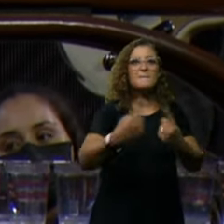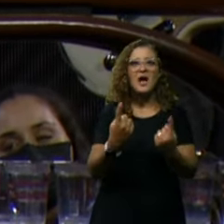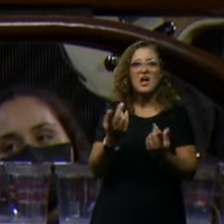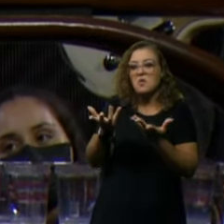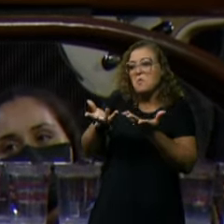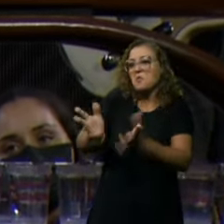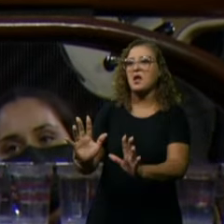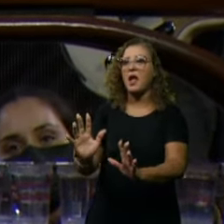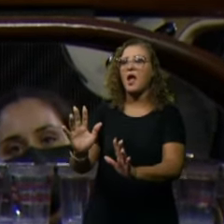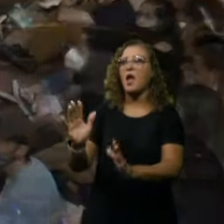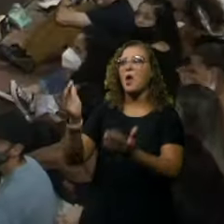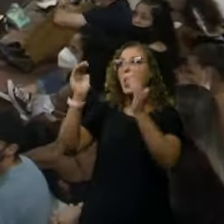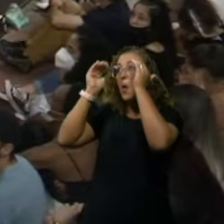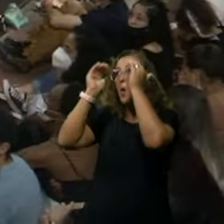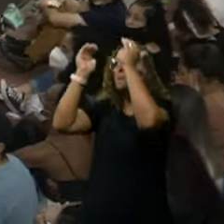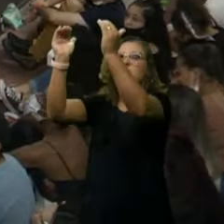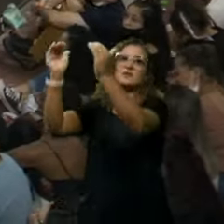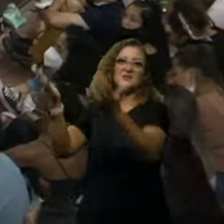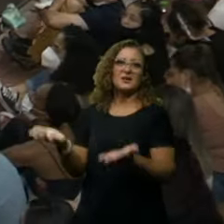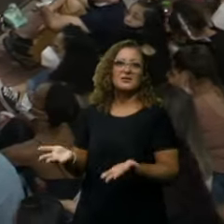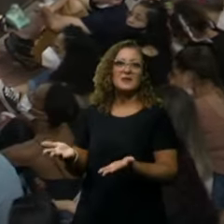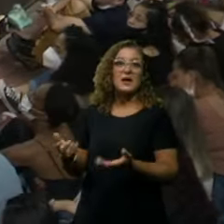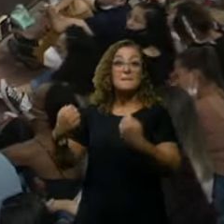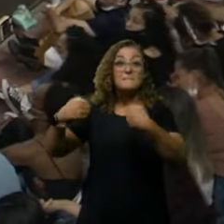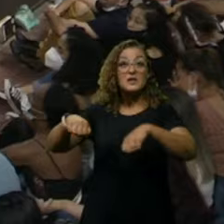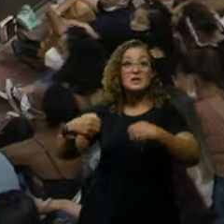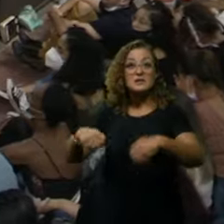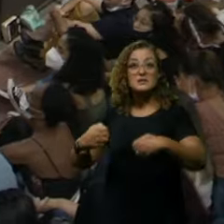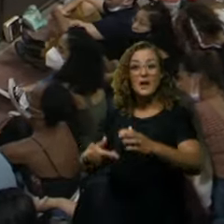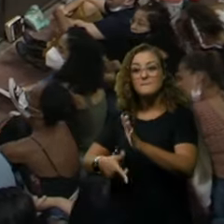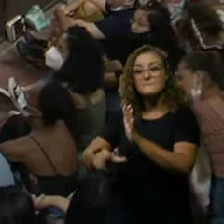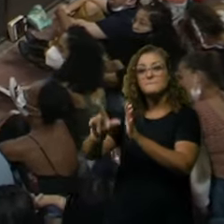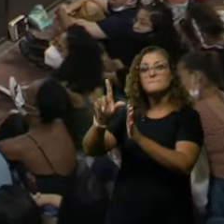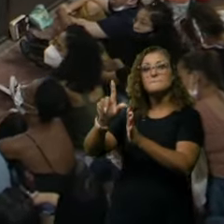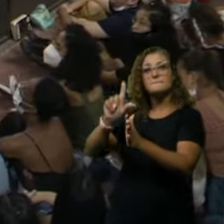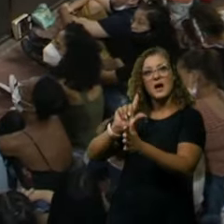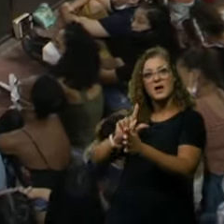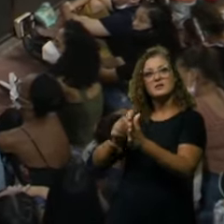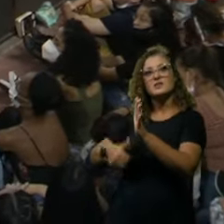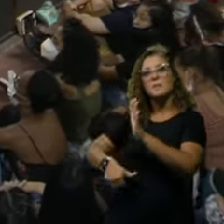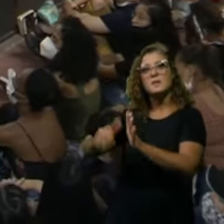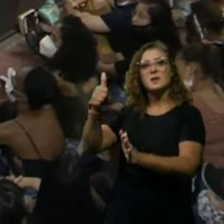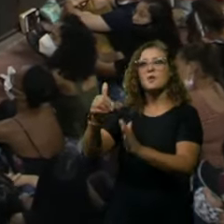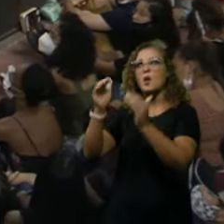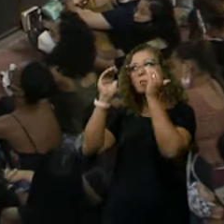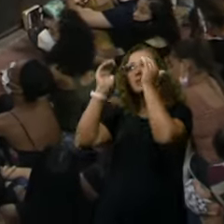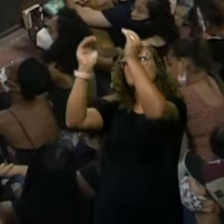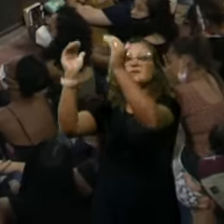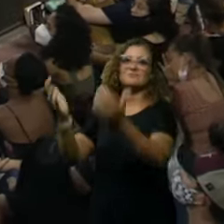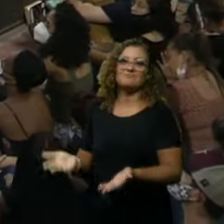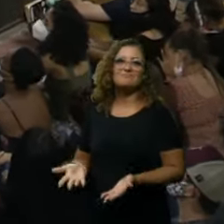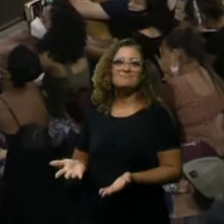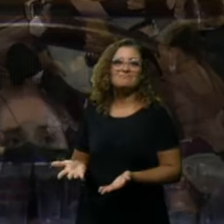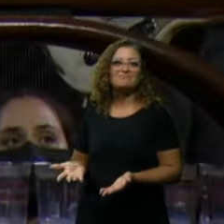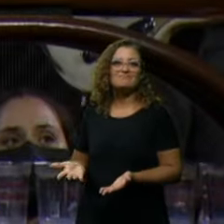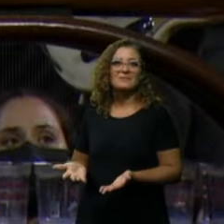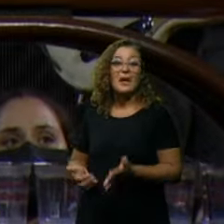que a direção mas não quer me dar suporte nação quer direção mas não que a submissão ao